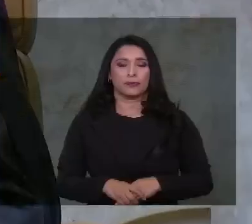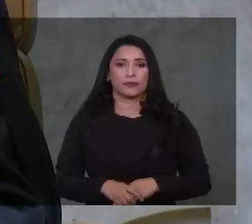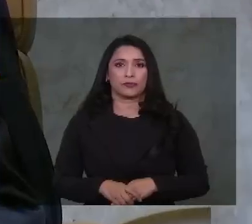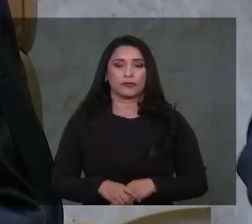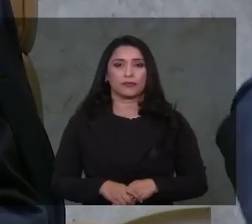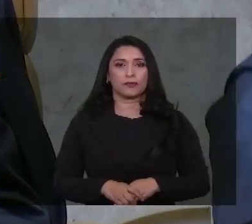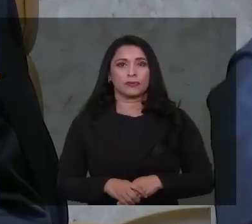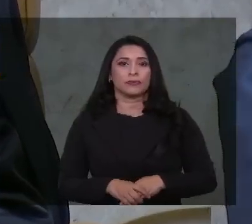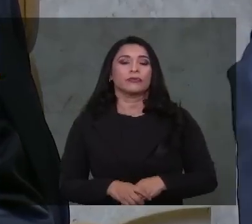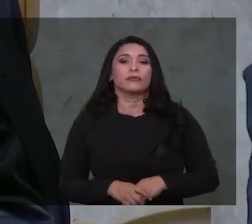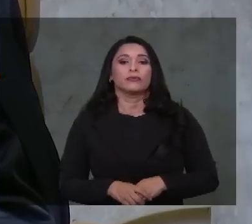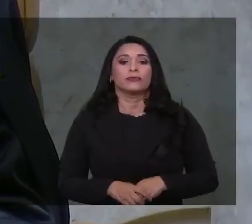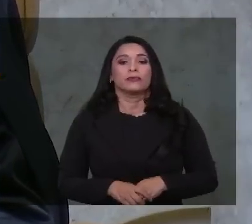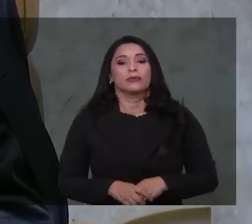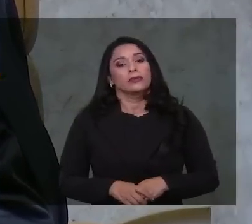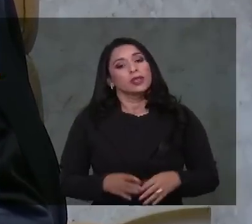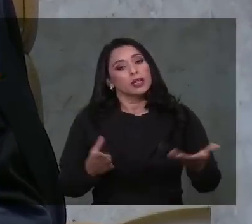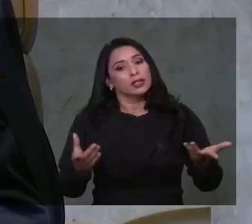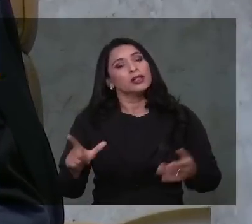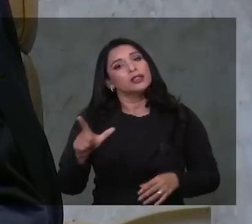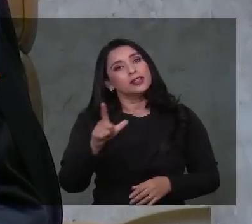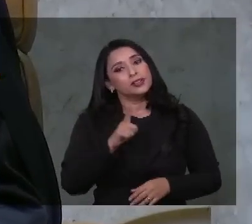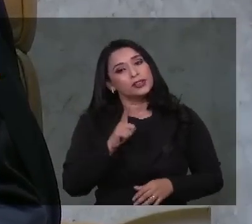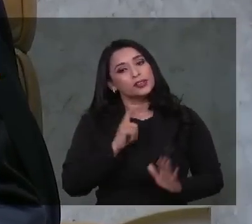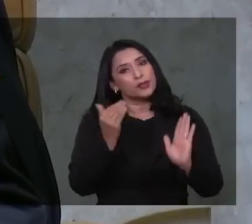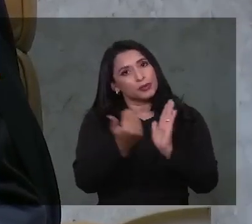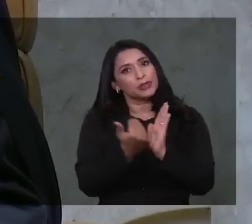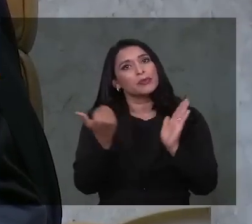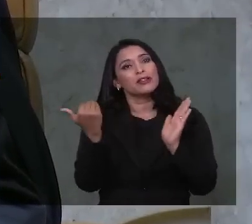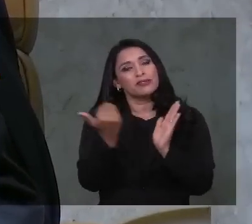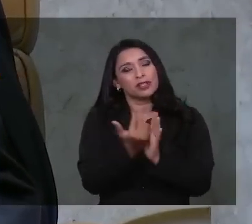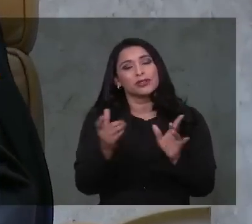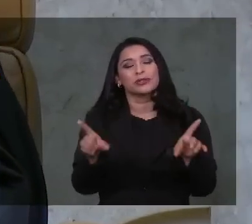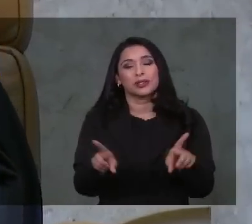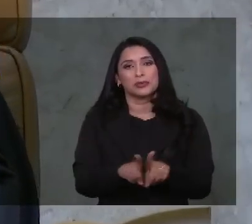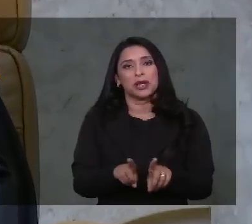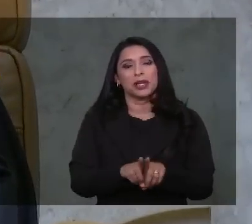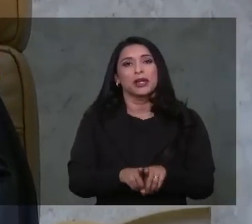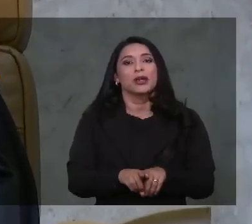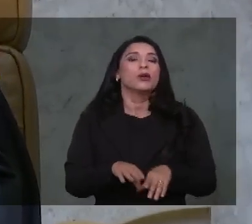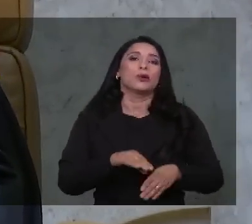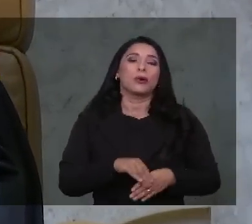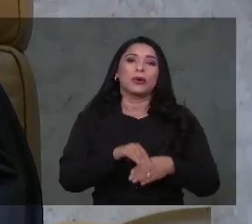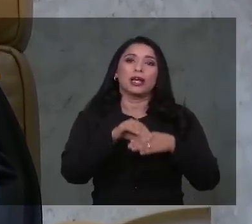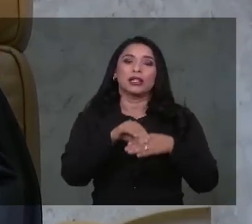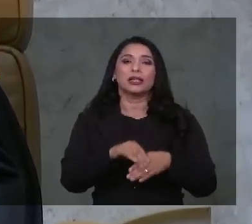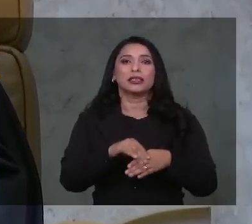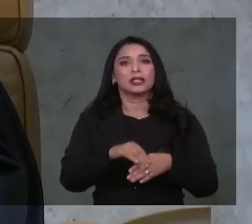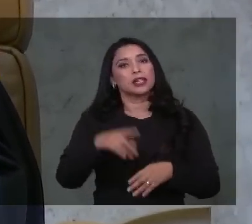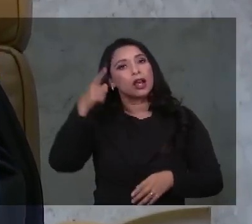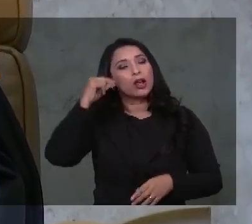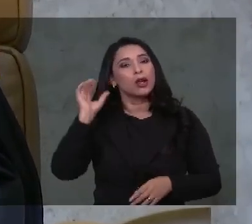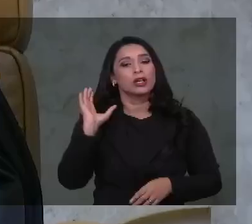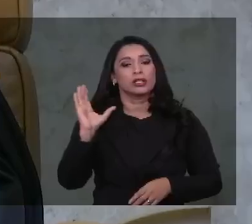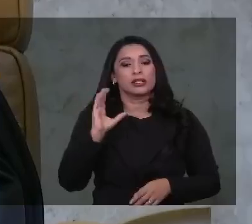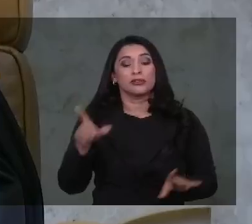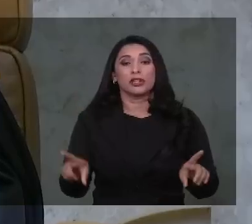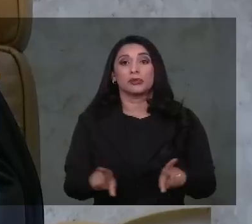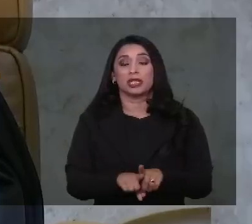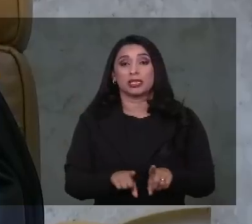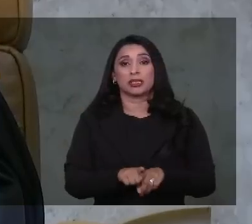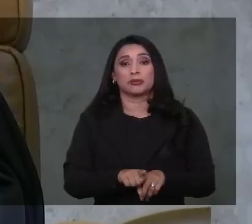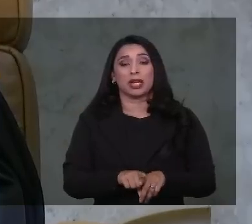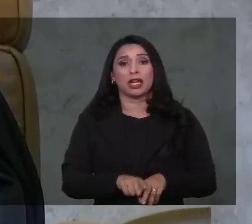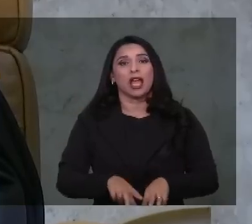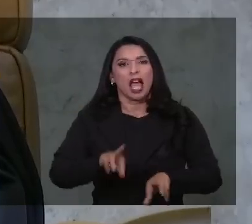E nessa direção tivemos um importante avanço liderado pela ministra Rosa Weber, muito recentemente, e também ampliar a